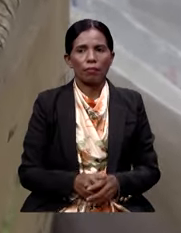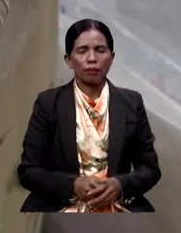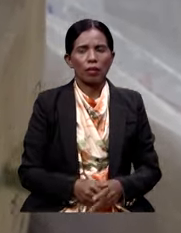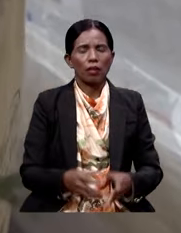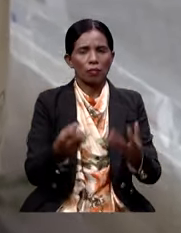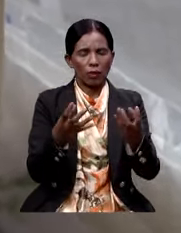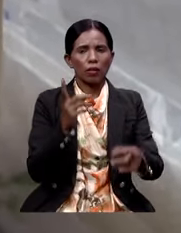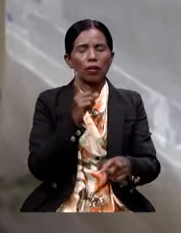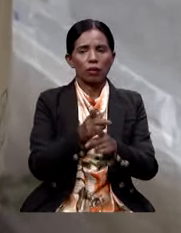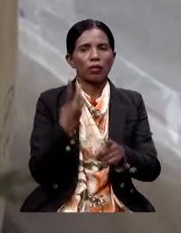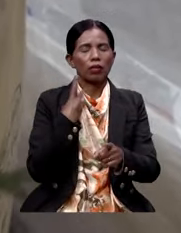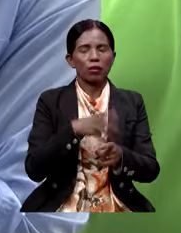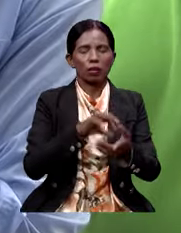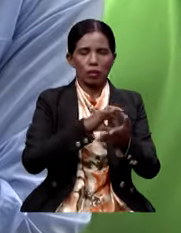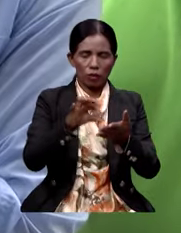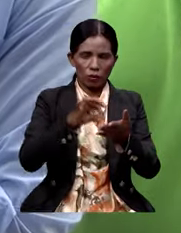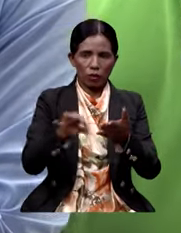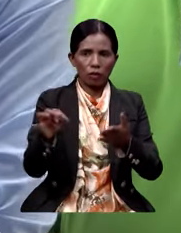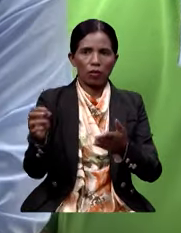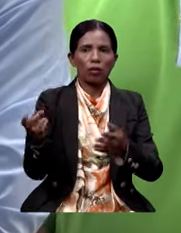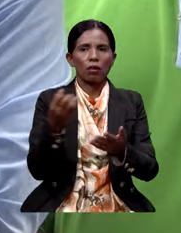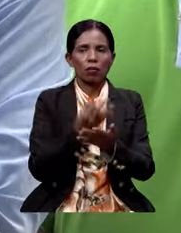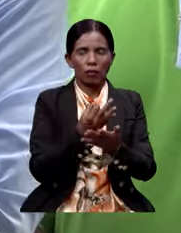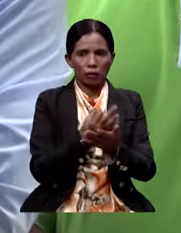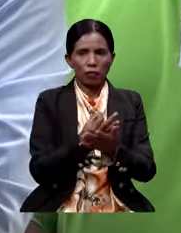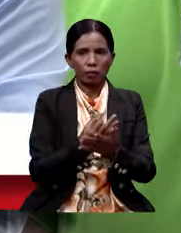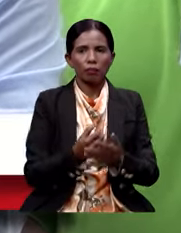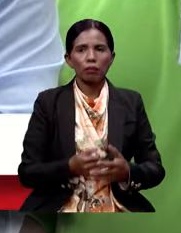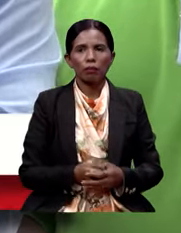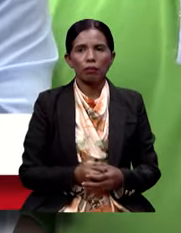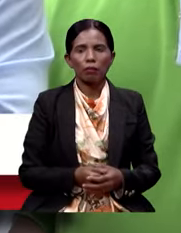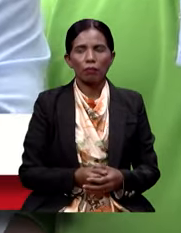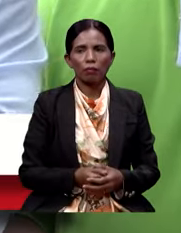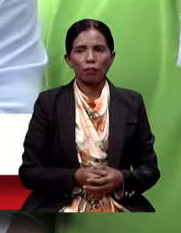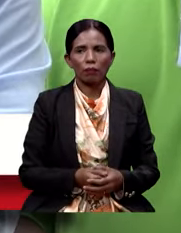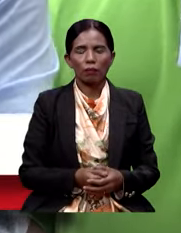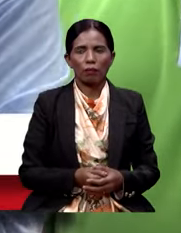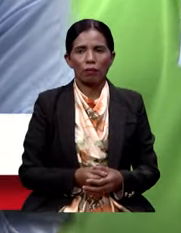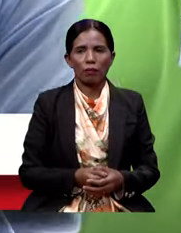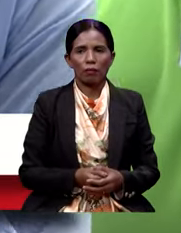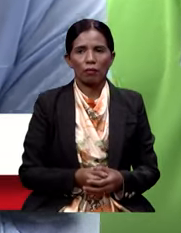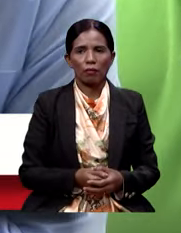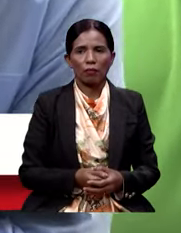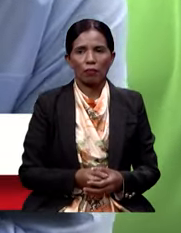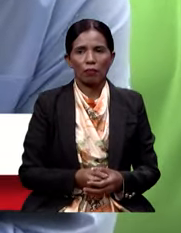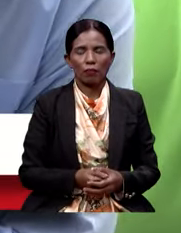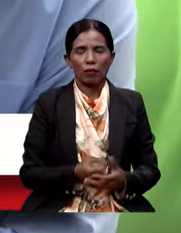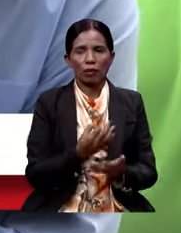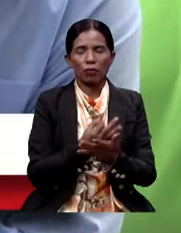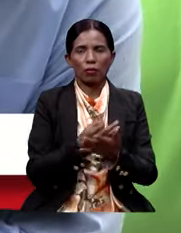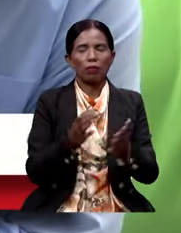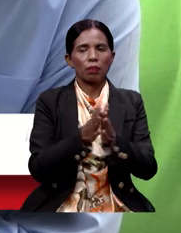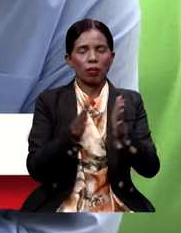tebes, maybe, ita sura ba orçamento, ita mais ou menos ho montante